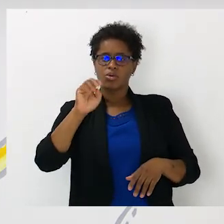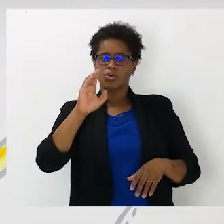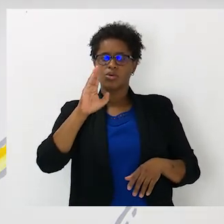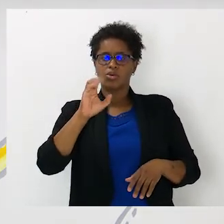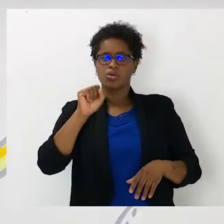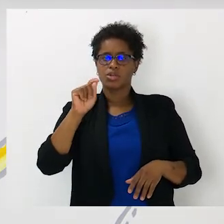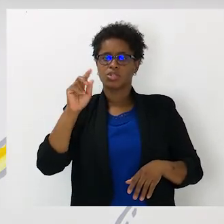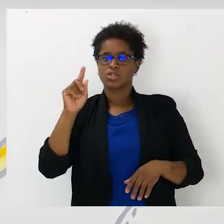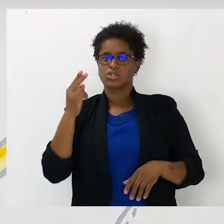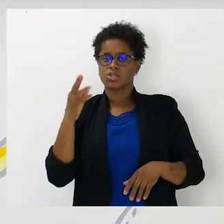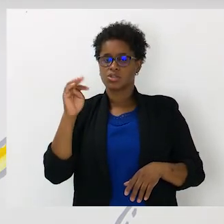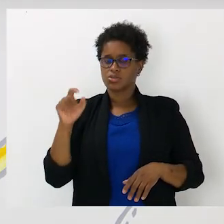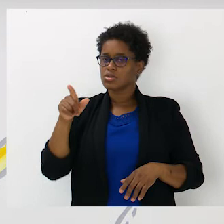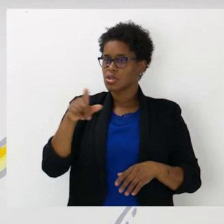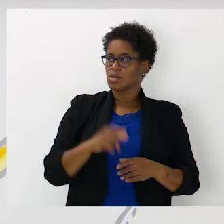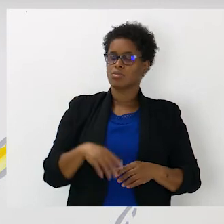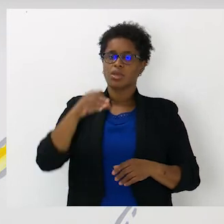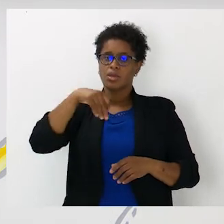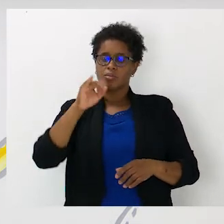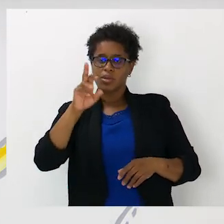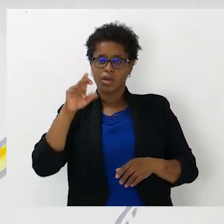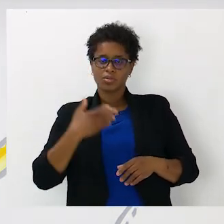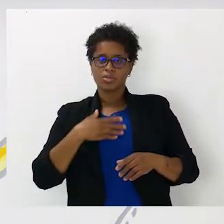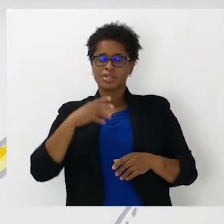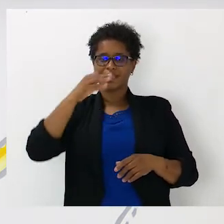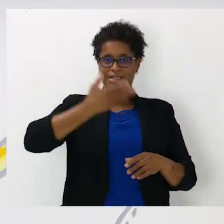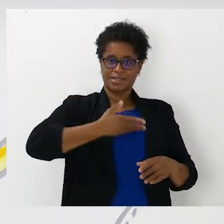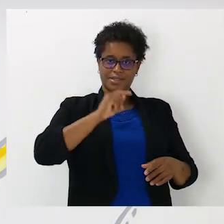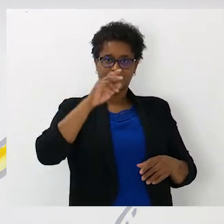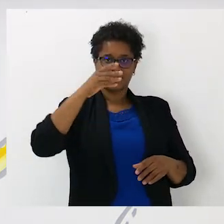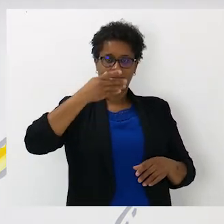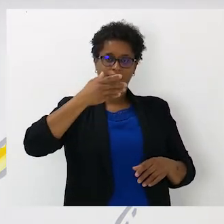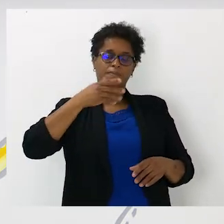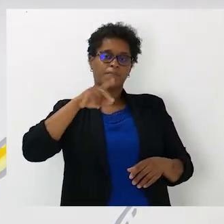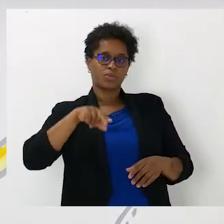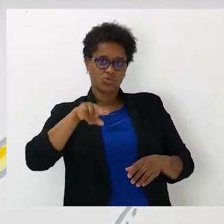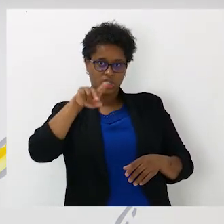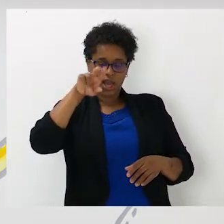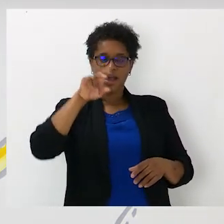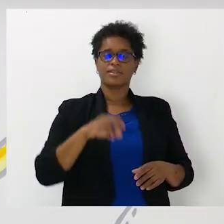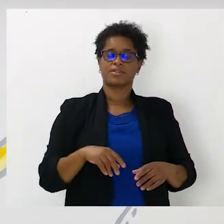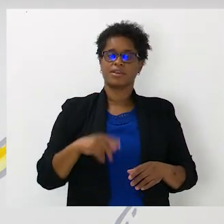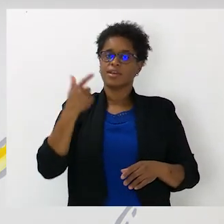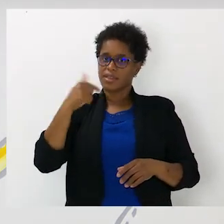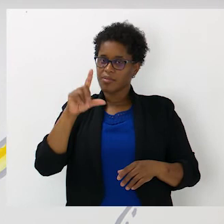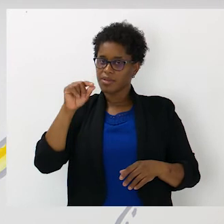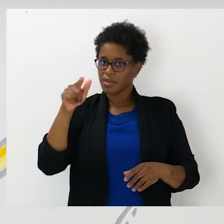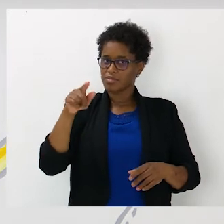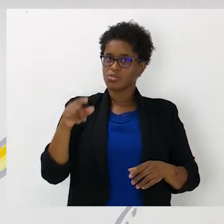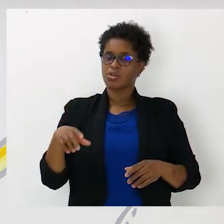e temos pirâmides de degraus com escadarias e temos ainda